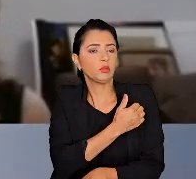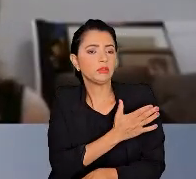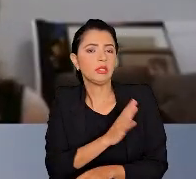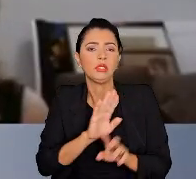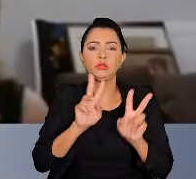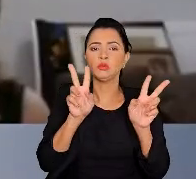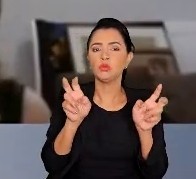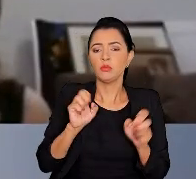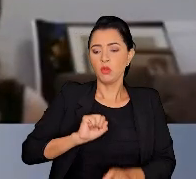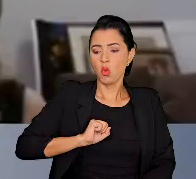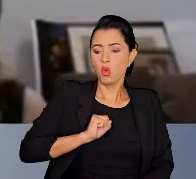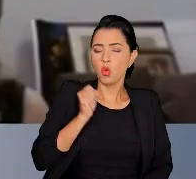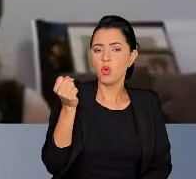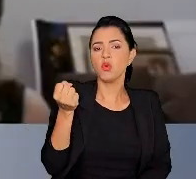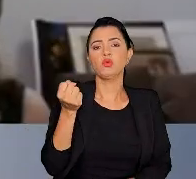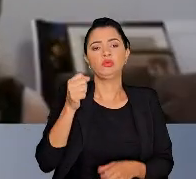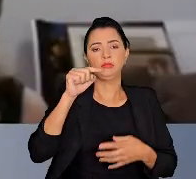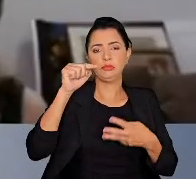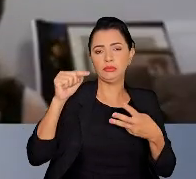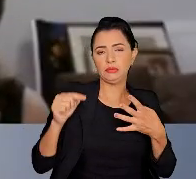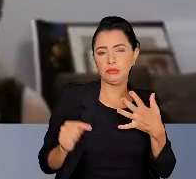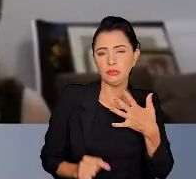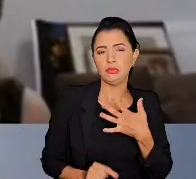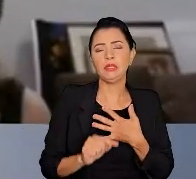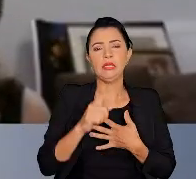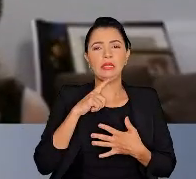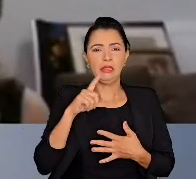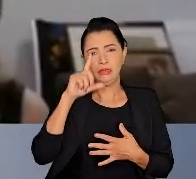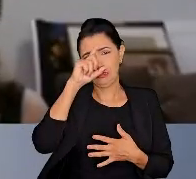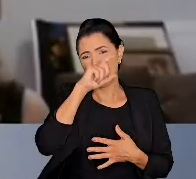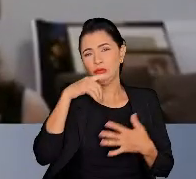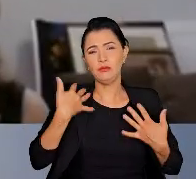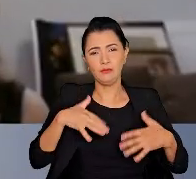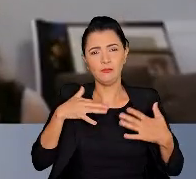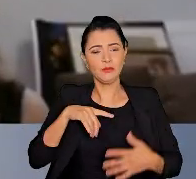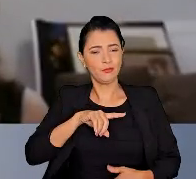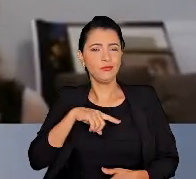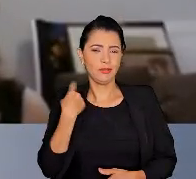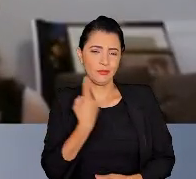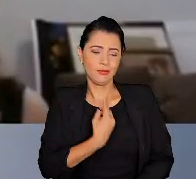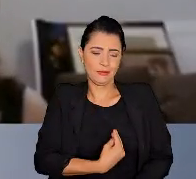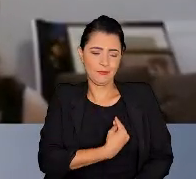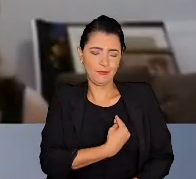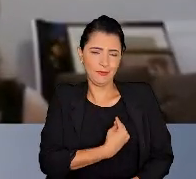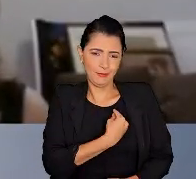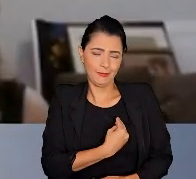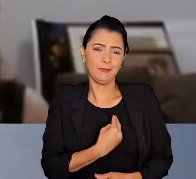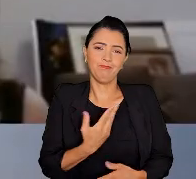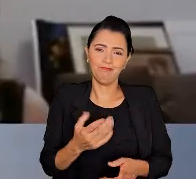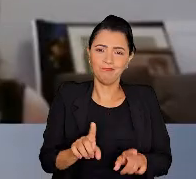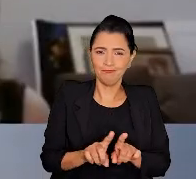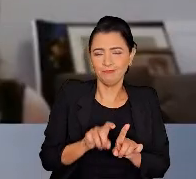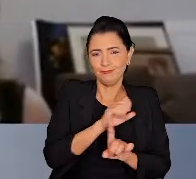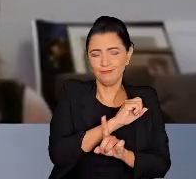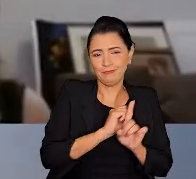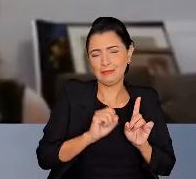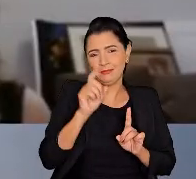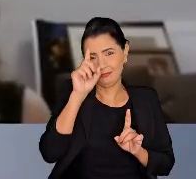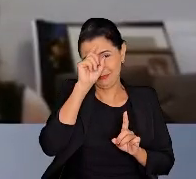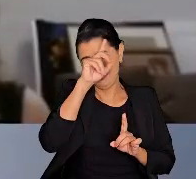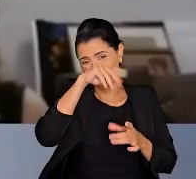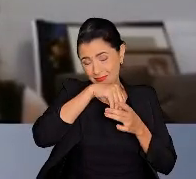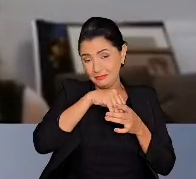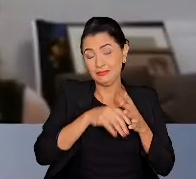ódios, sobre essas questões que atormentam a todos nós e a sociedade e que, de algum